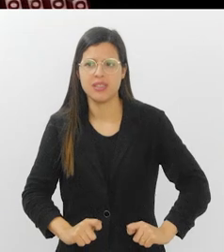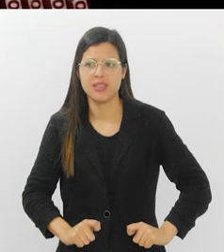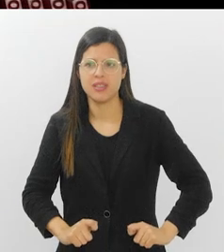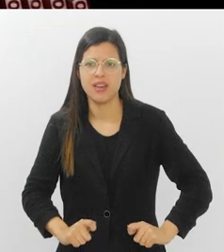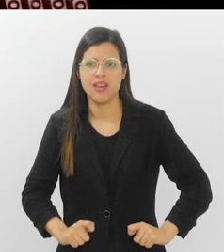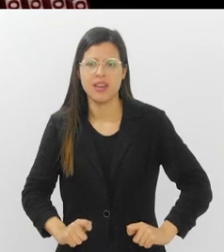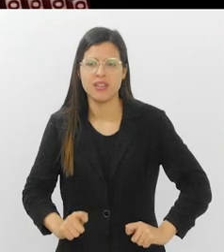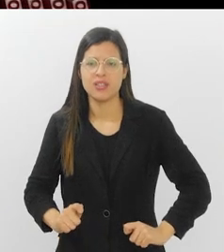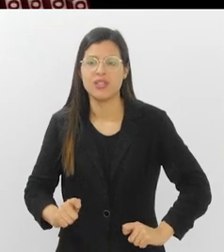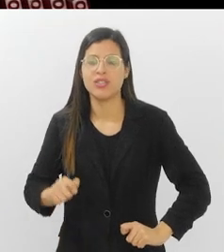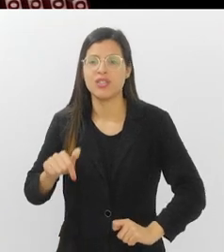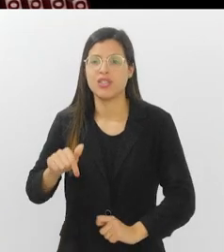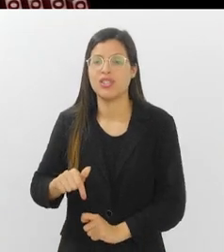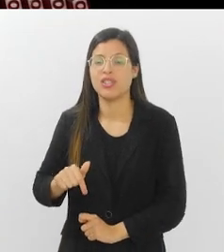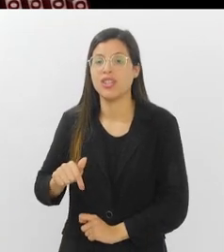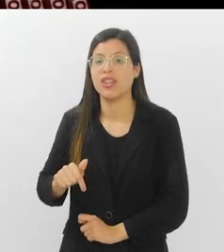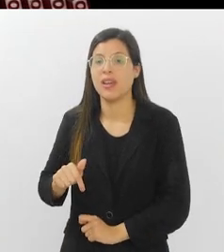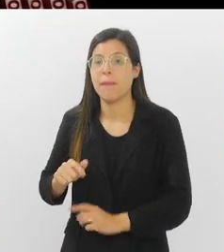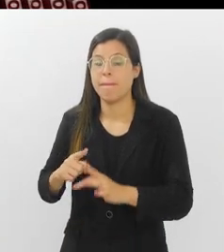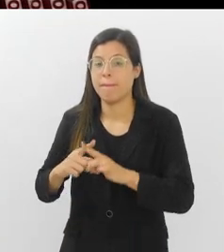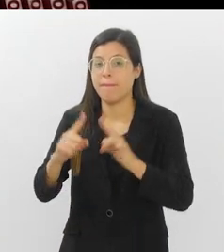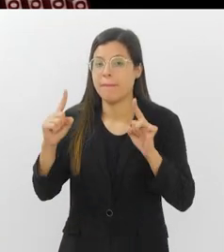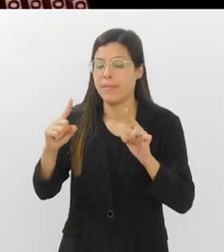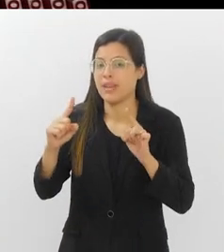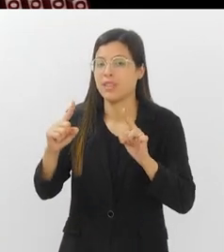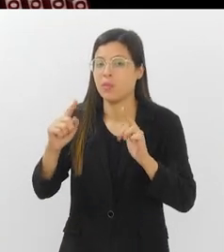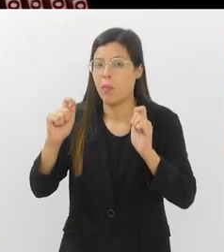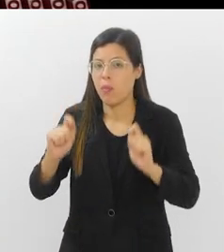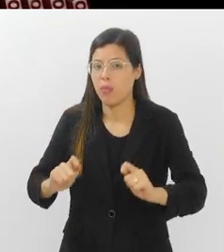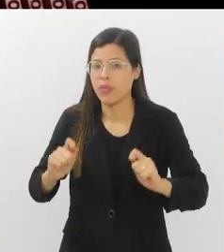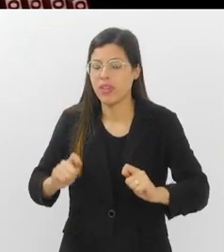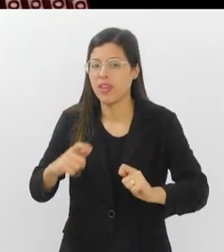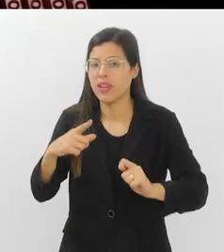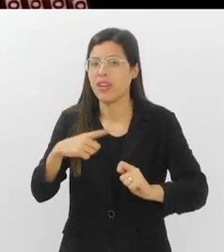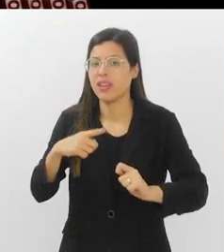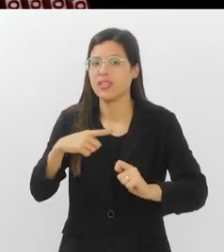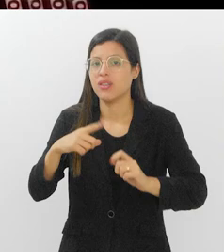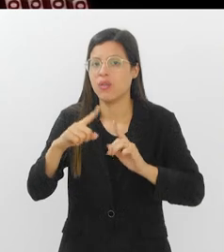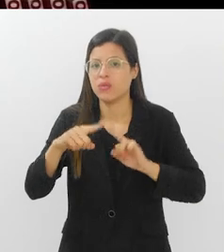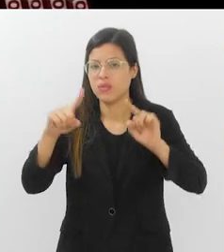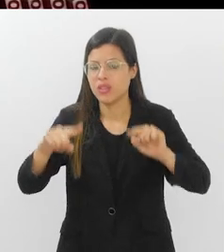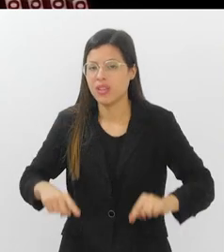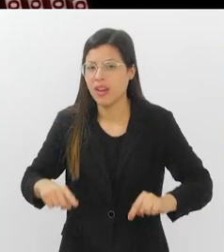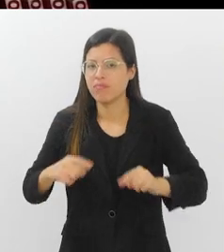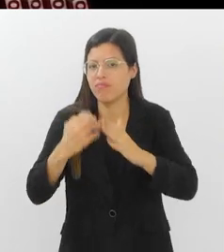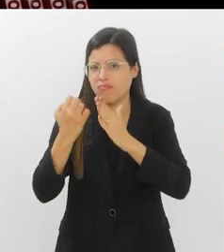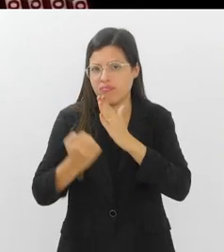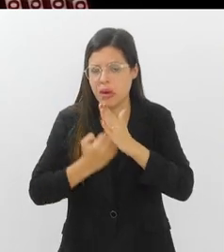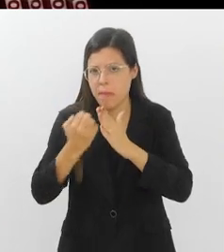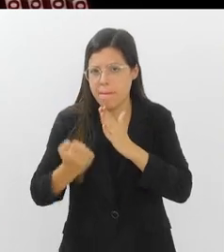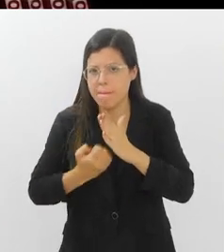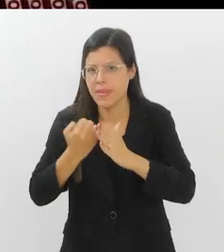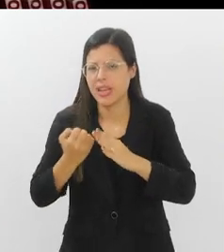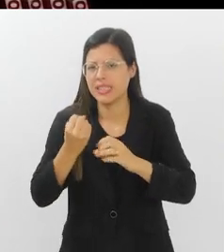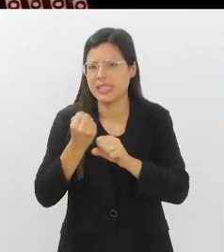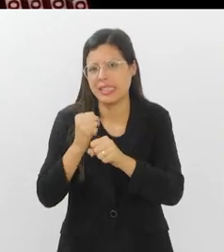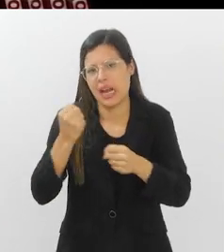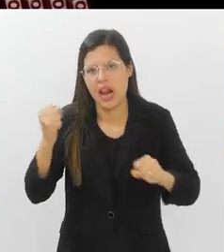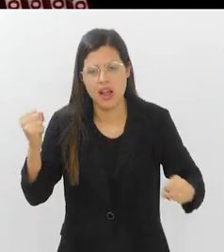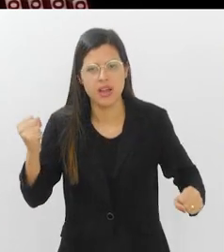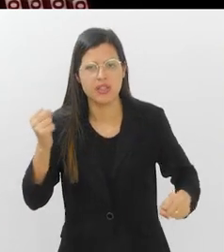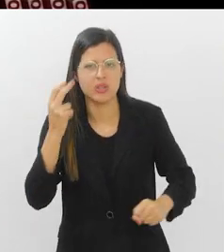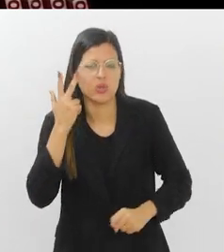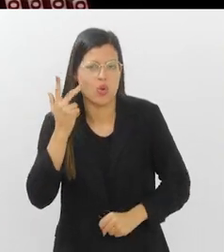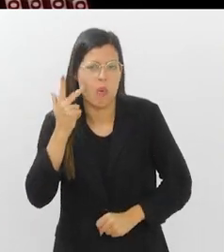um servidor público né mas poderia ser um empregado de uma empresa grande normal né qualquer